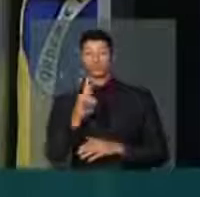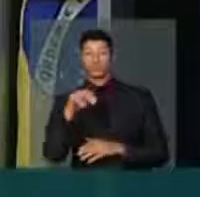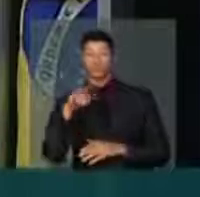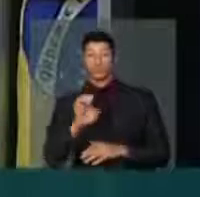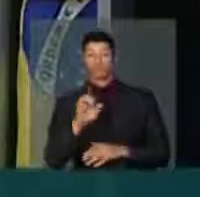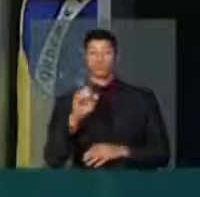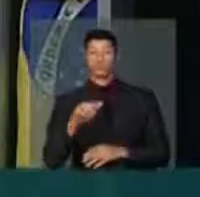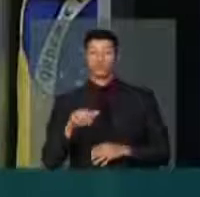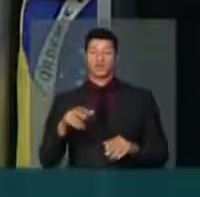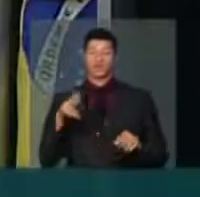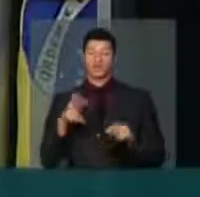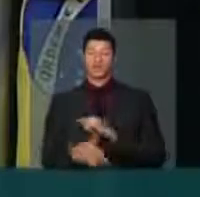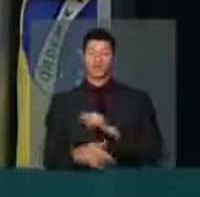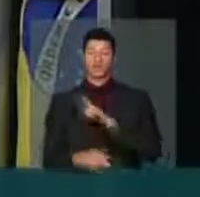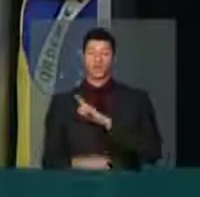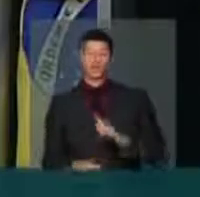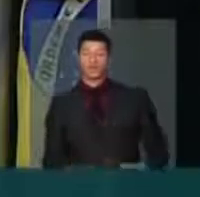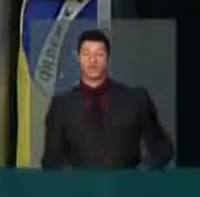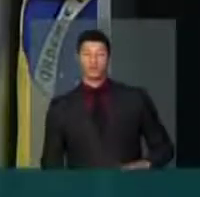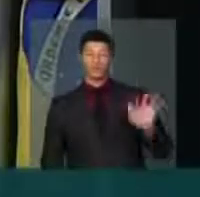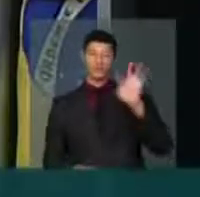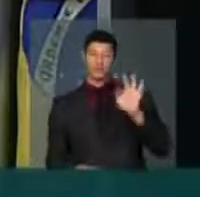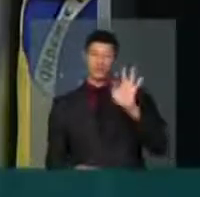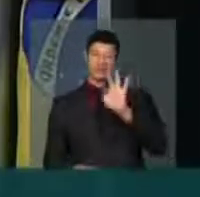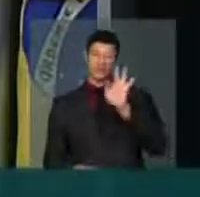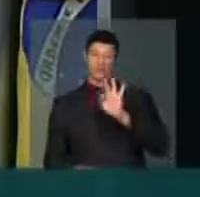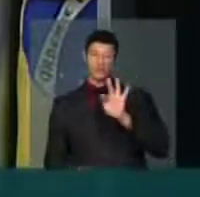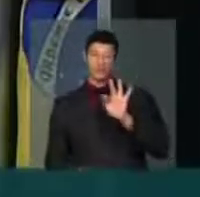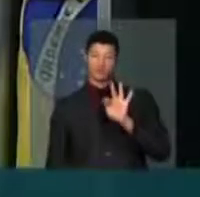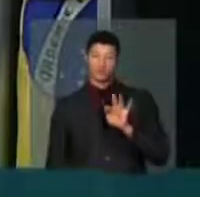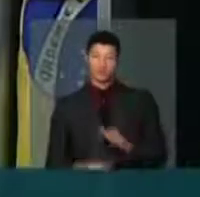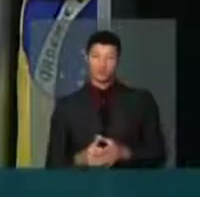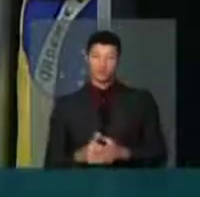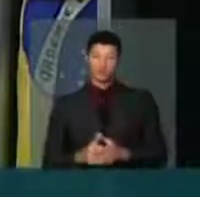é cooptada pelo governo federal.